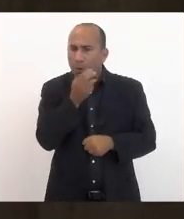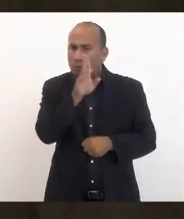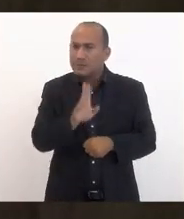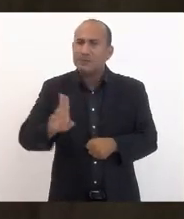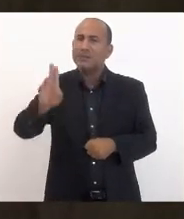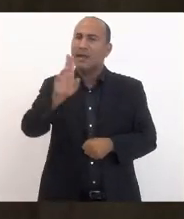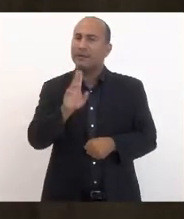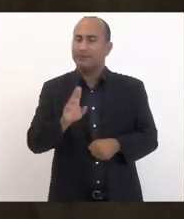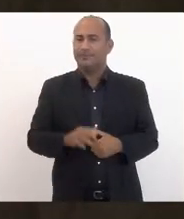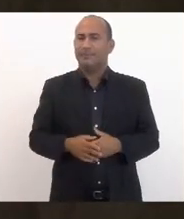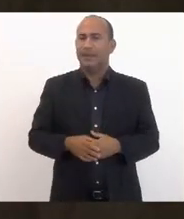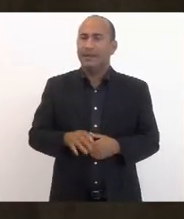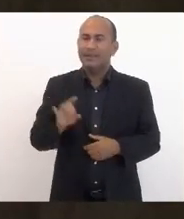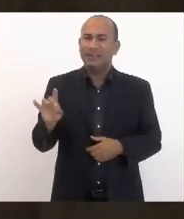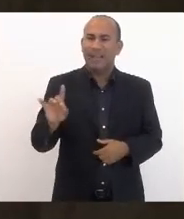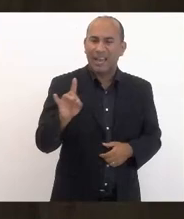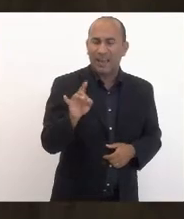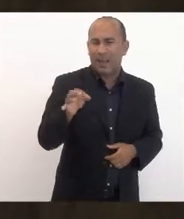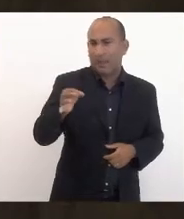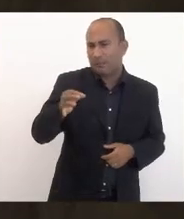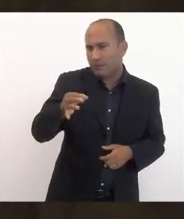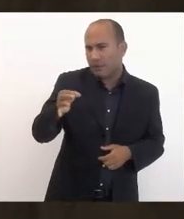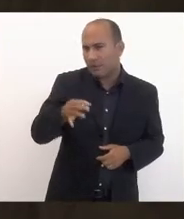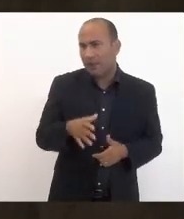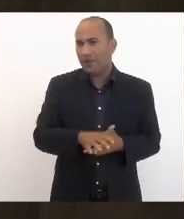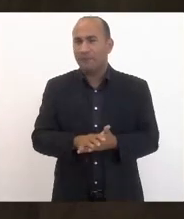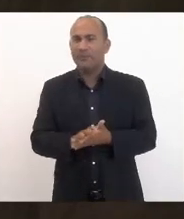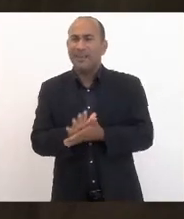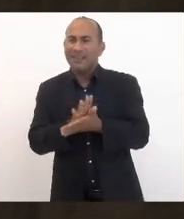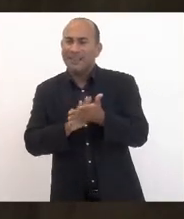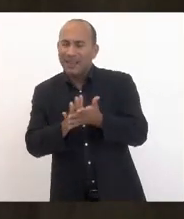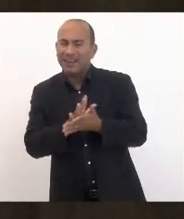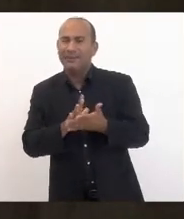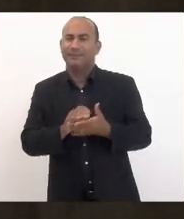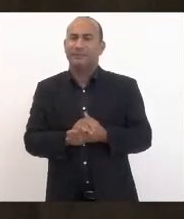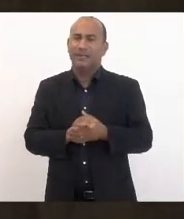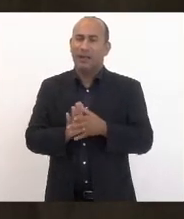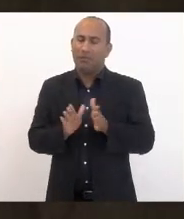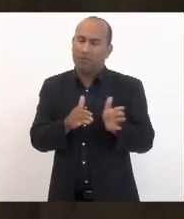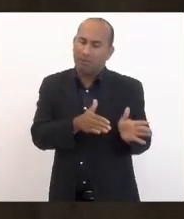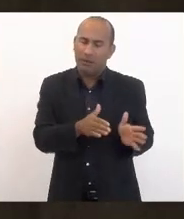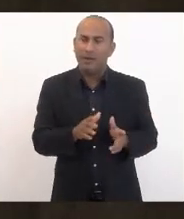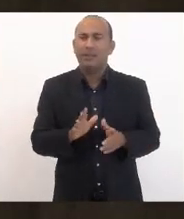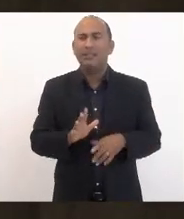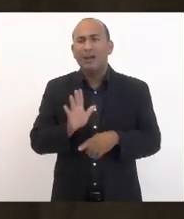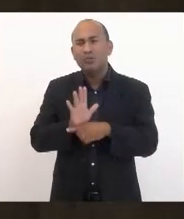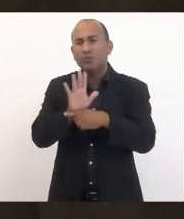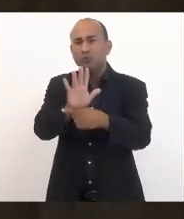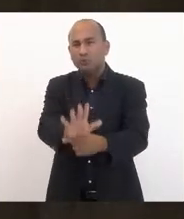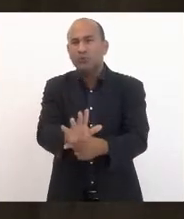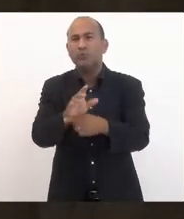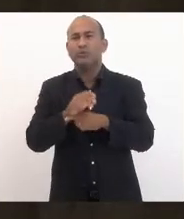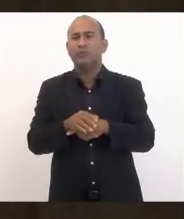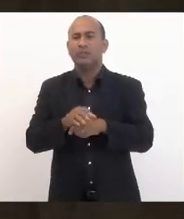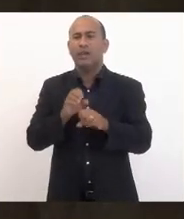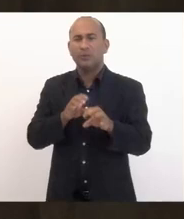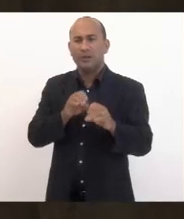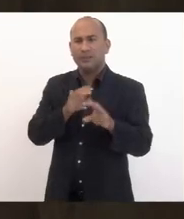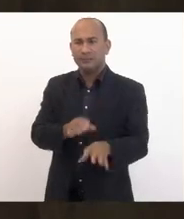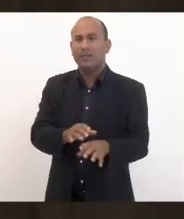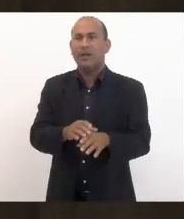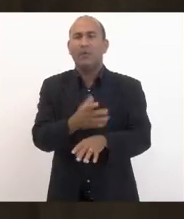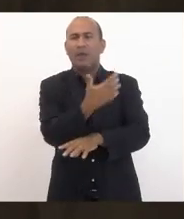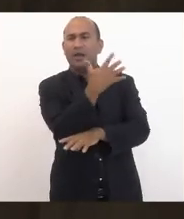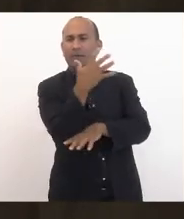Cada centavo, sem desvio, que sirvam à educação, à saúde, ao meio ambiente, às mulheres, à ação